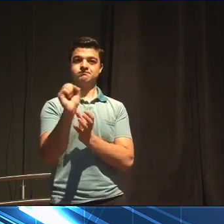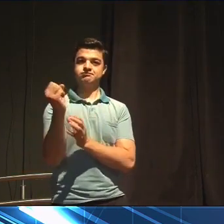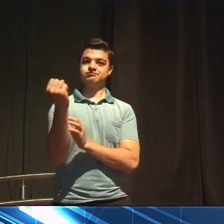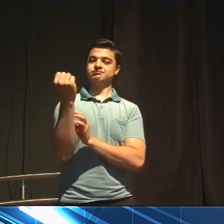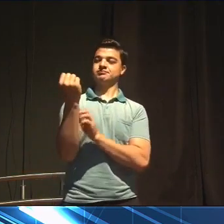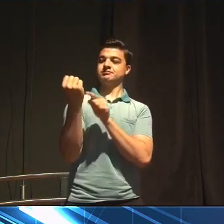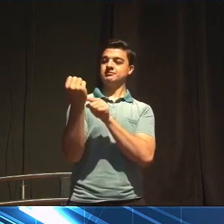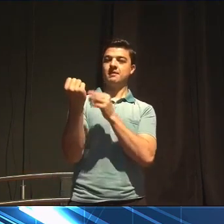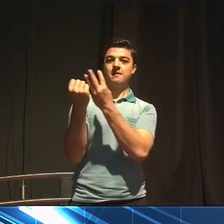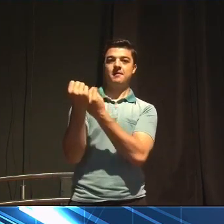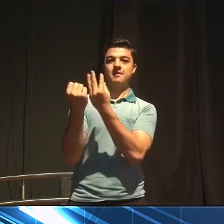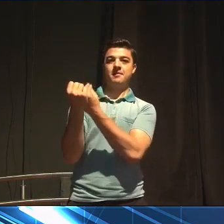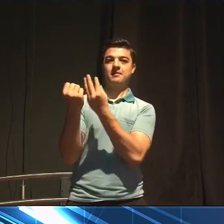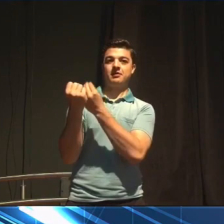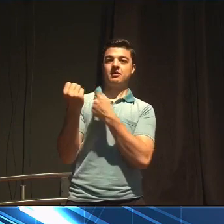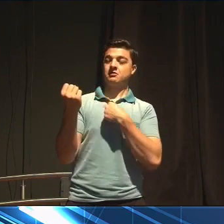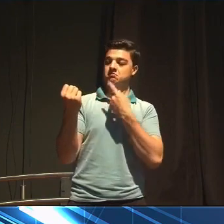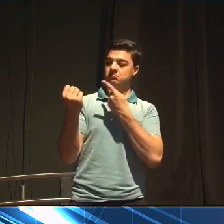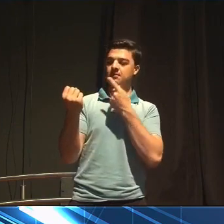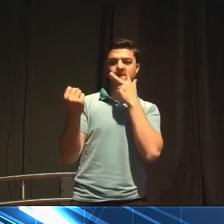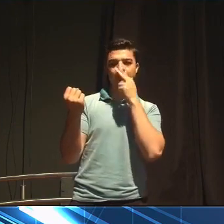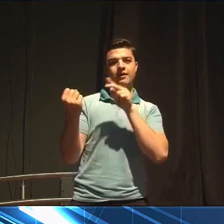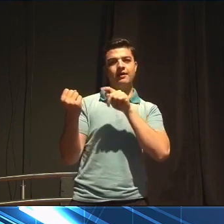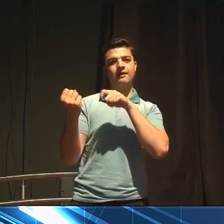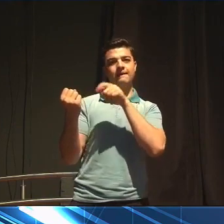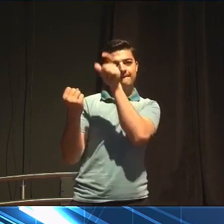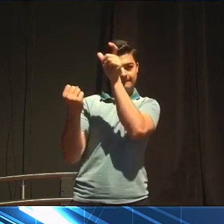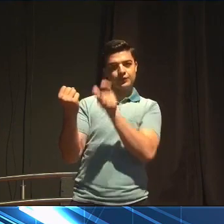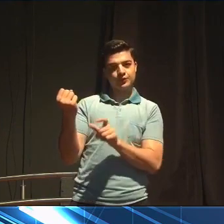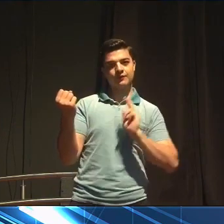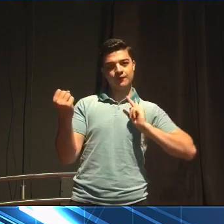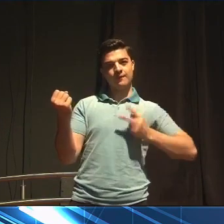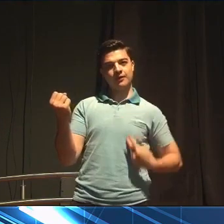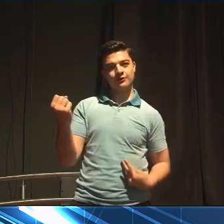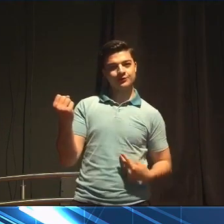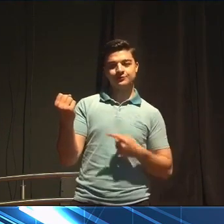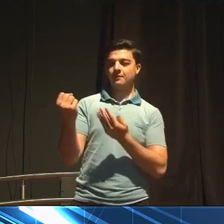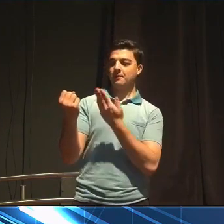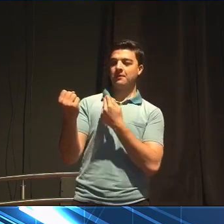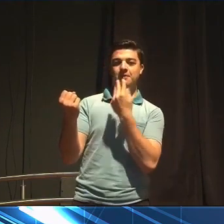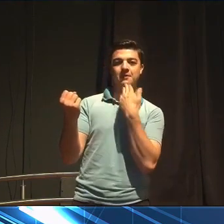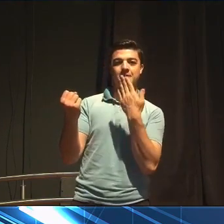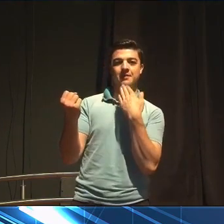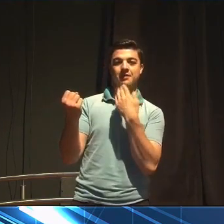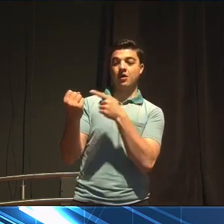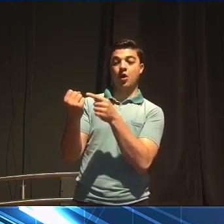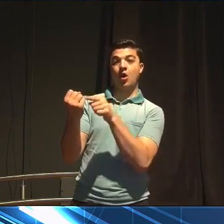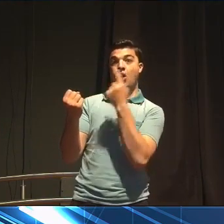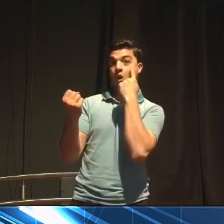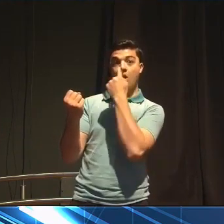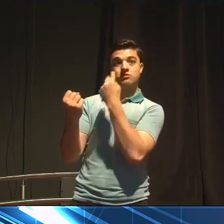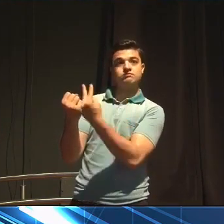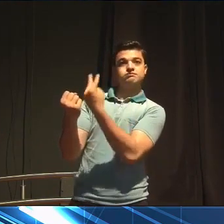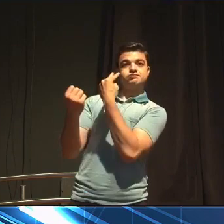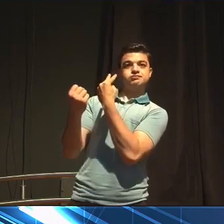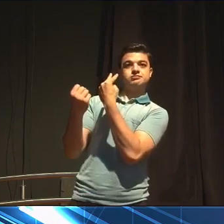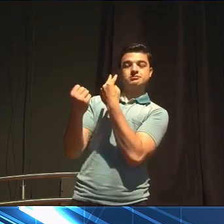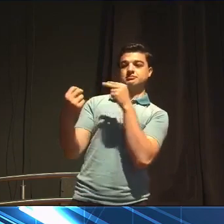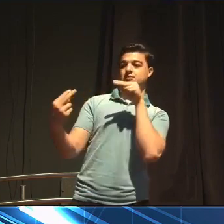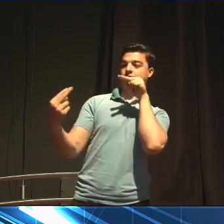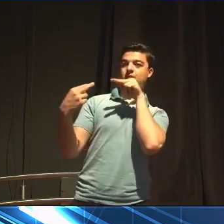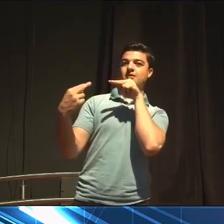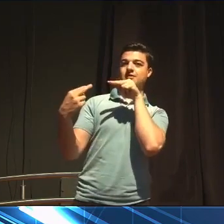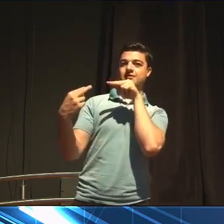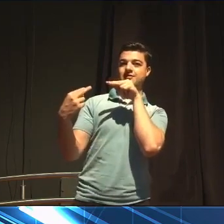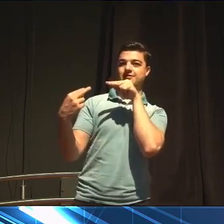lado, é simplesmente IA. Então você consegue ver aí, ó, que conforme a pessoa fala, ele olha para o olho, para o rosto de quem está falando, ele